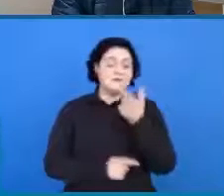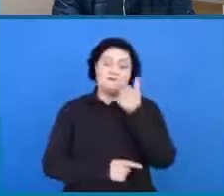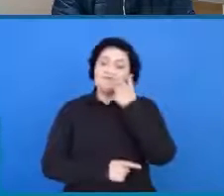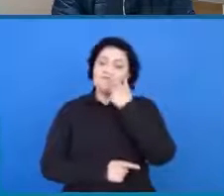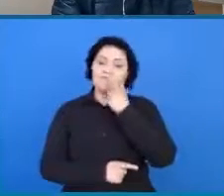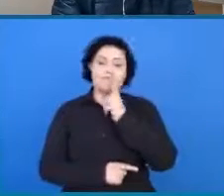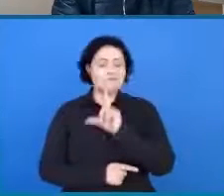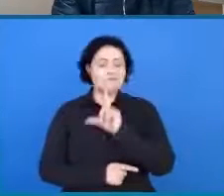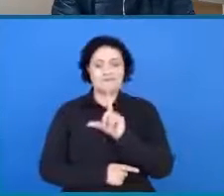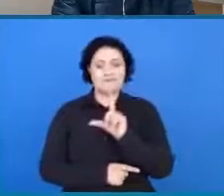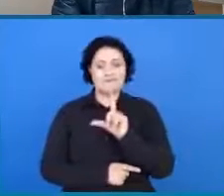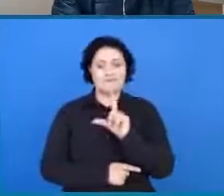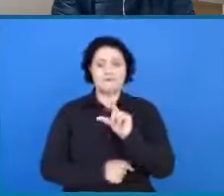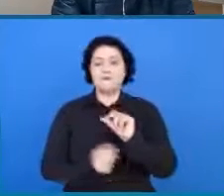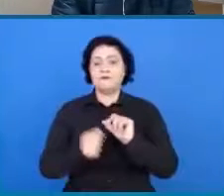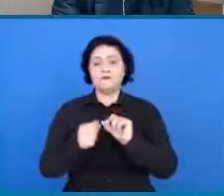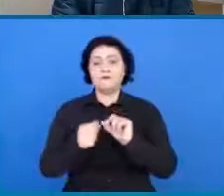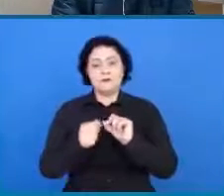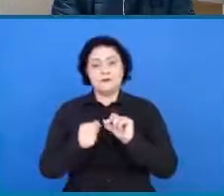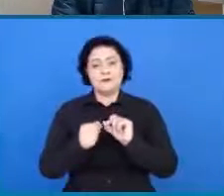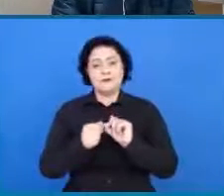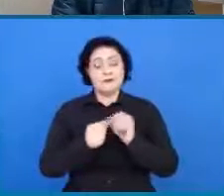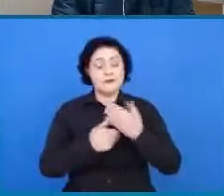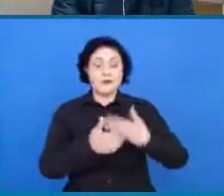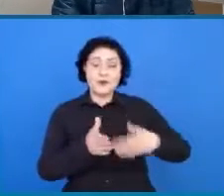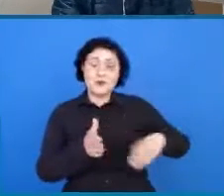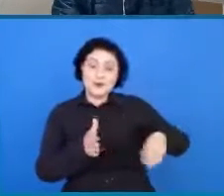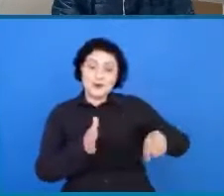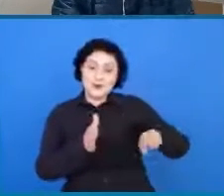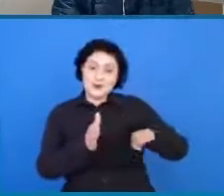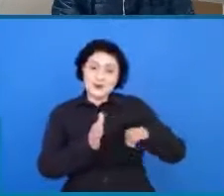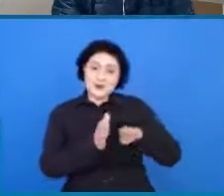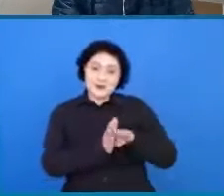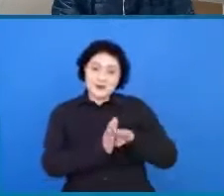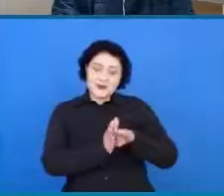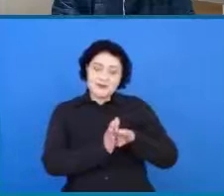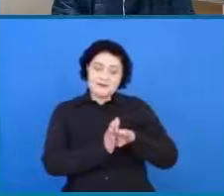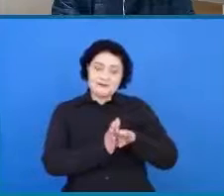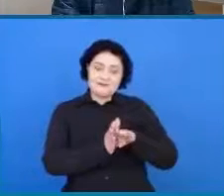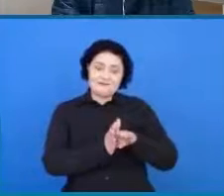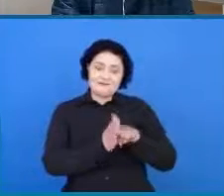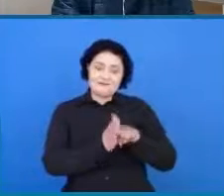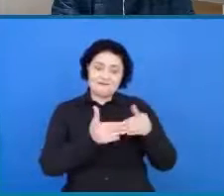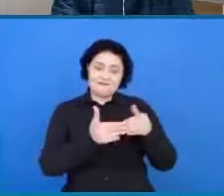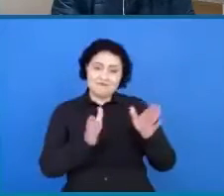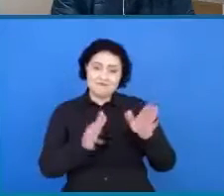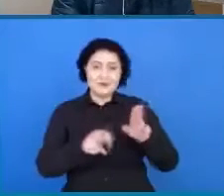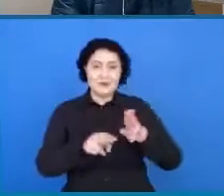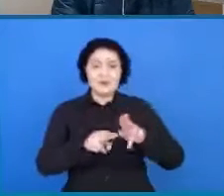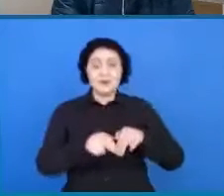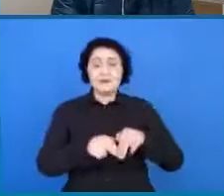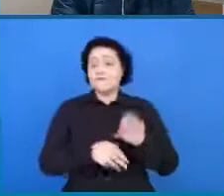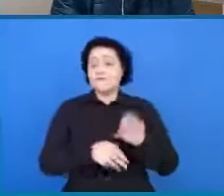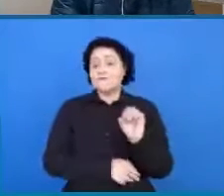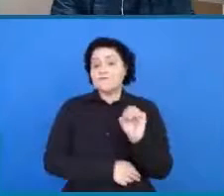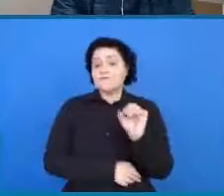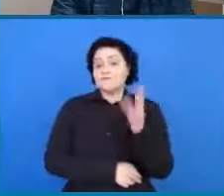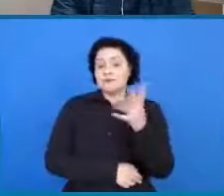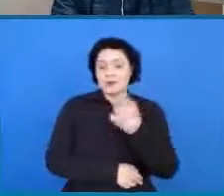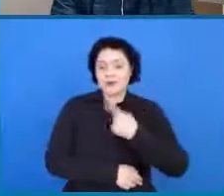conseguirá que chegasse a termo então de repente